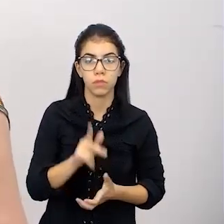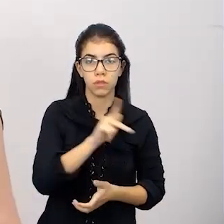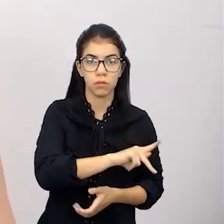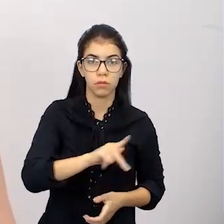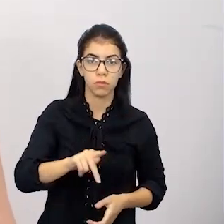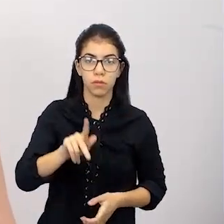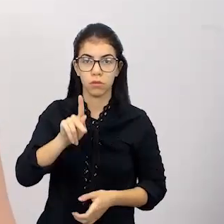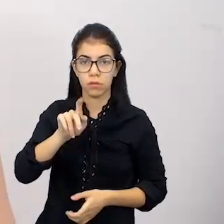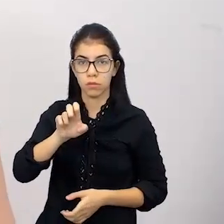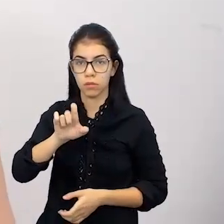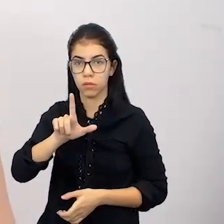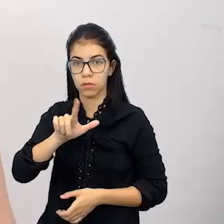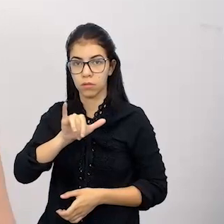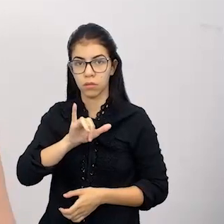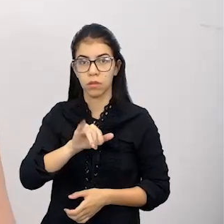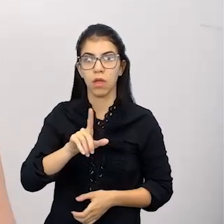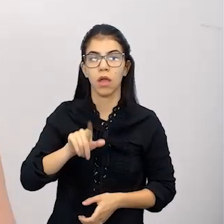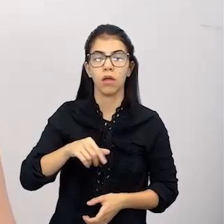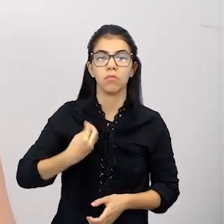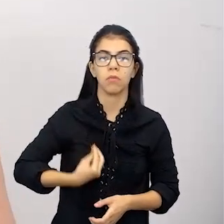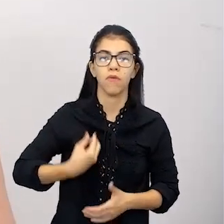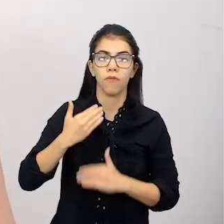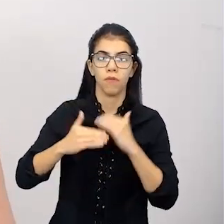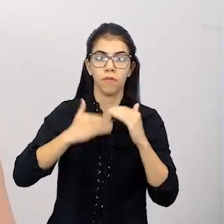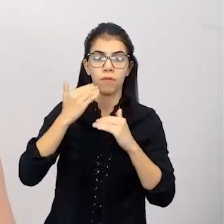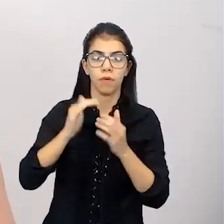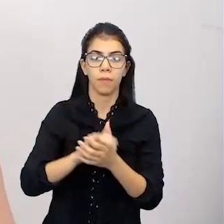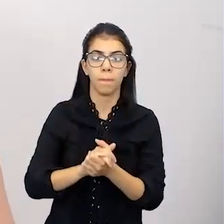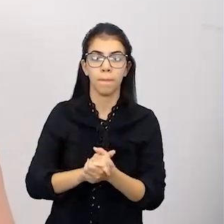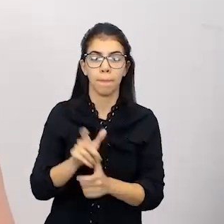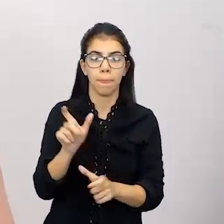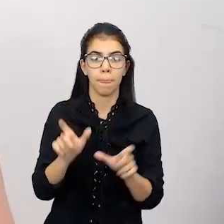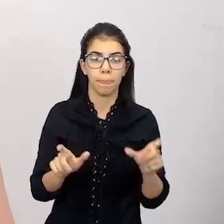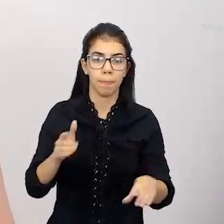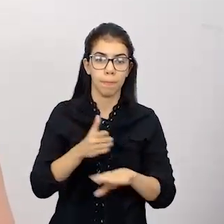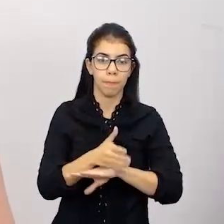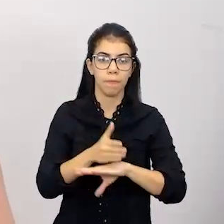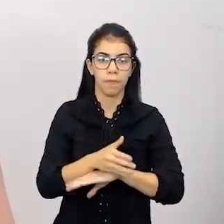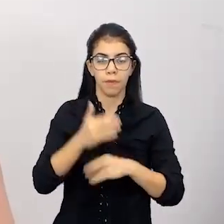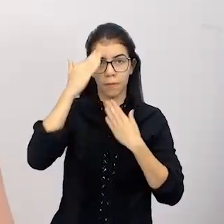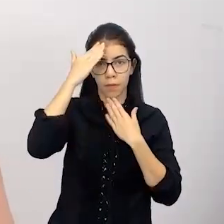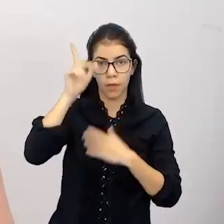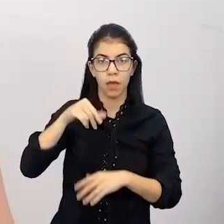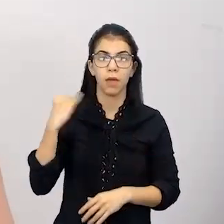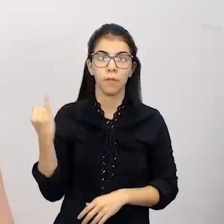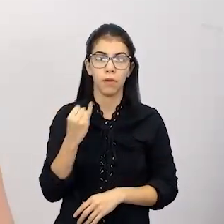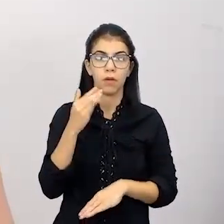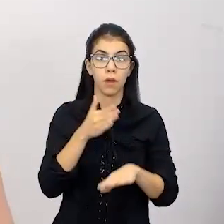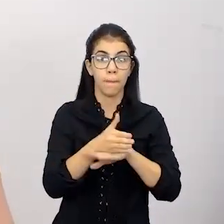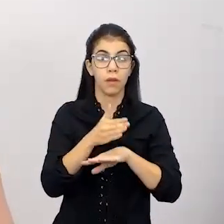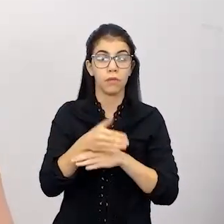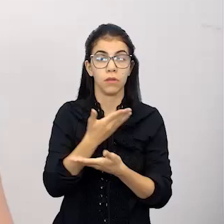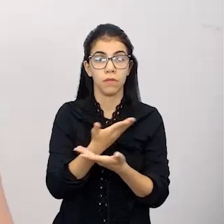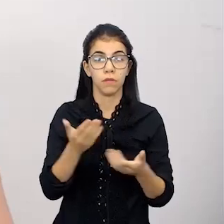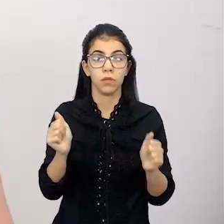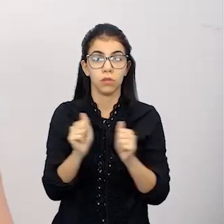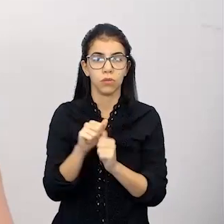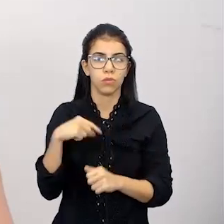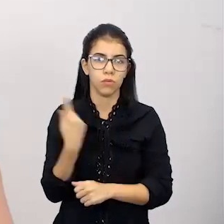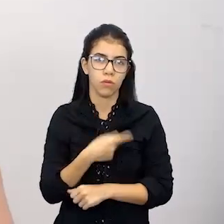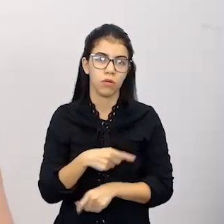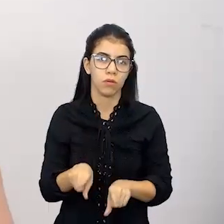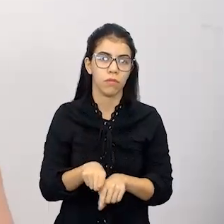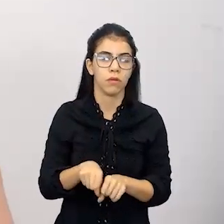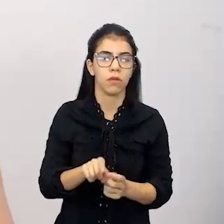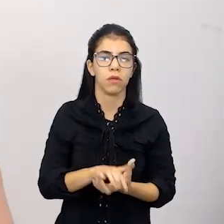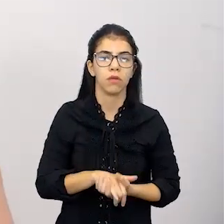Kelly triste, mas de forma de sobrevivência, né? Então, o pessoal aqui participando. Obrigada, porque é tão importante a participação de vocês conosco, né?